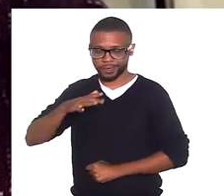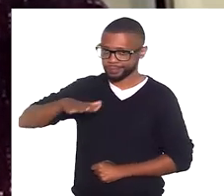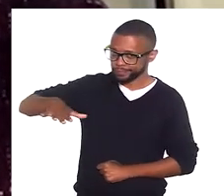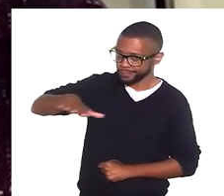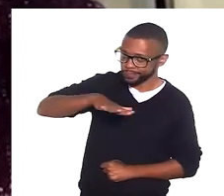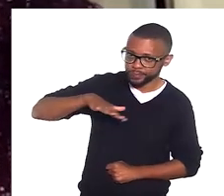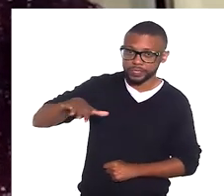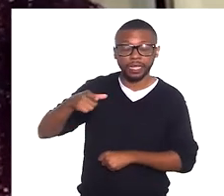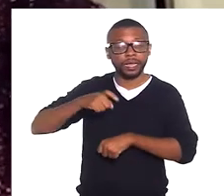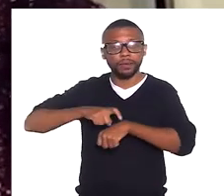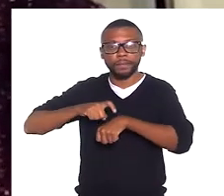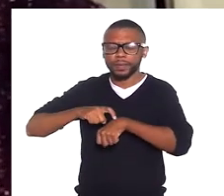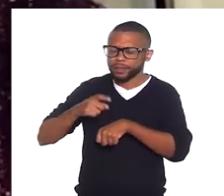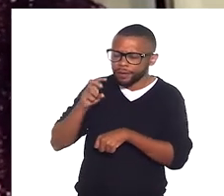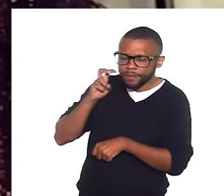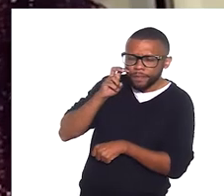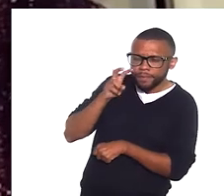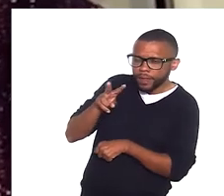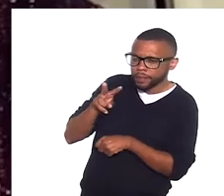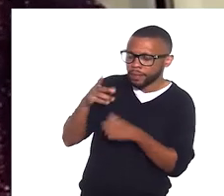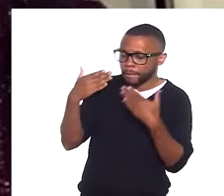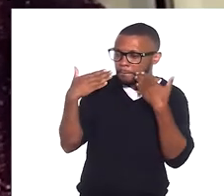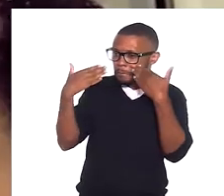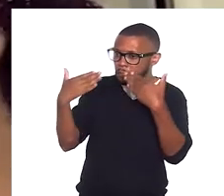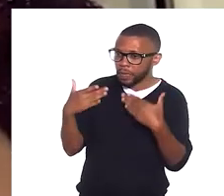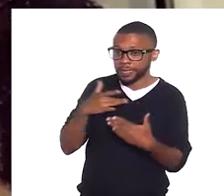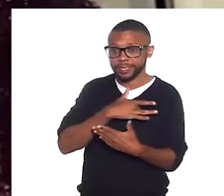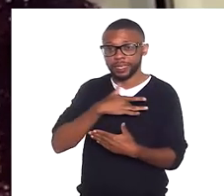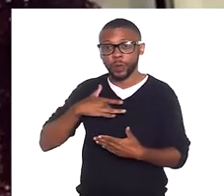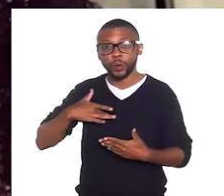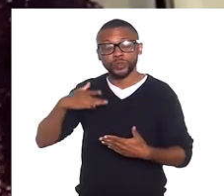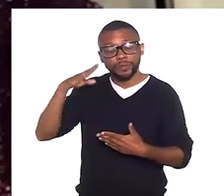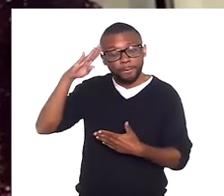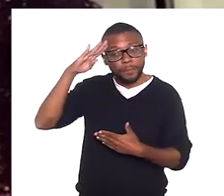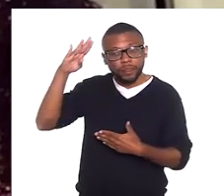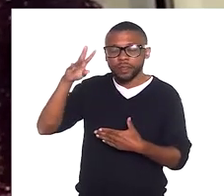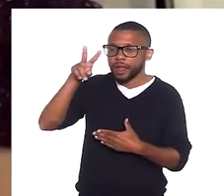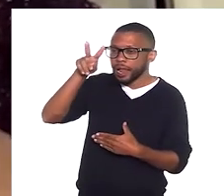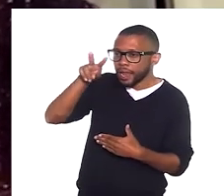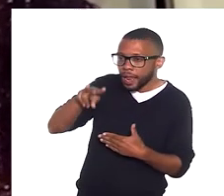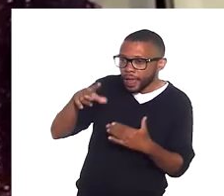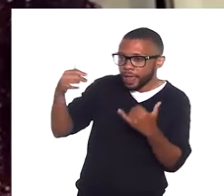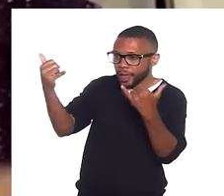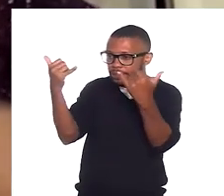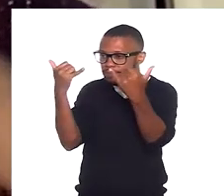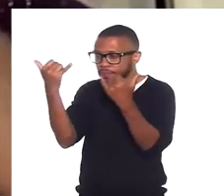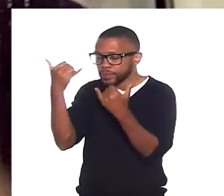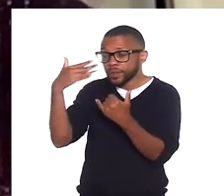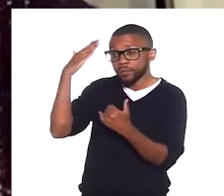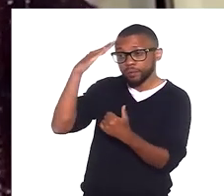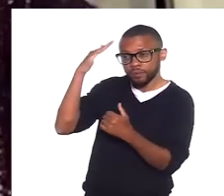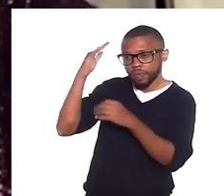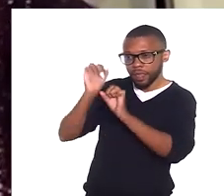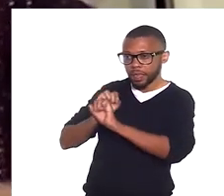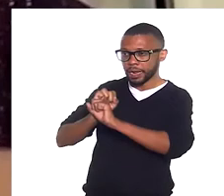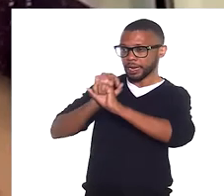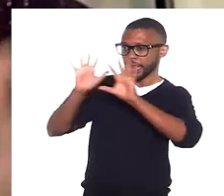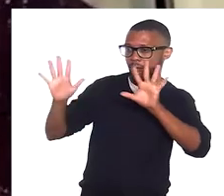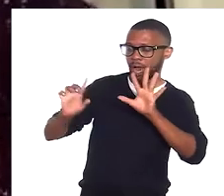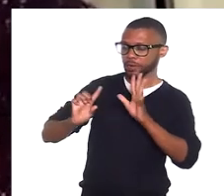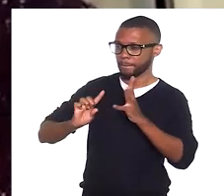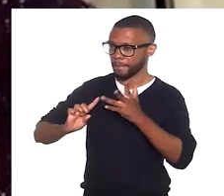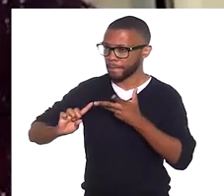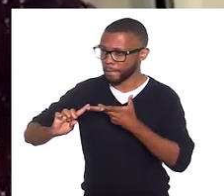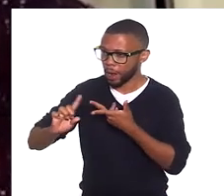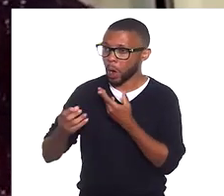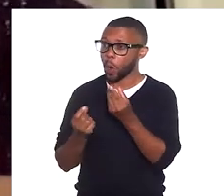naquele momento eu fui me deparando com um pouco mais sobre saúde, especialmente ler os dados, entender as informações,